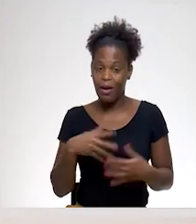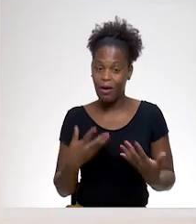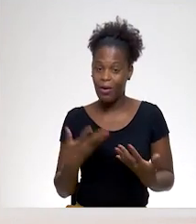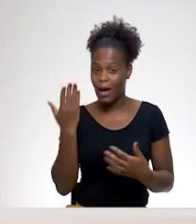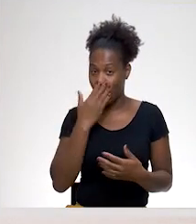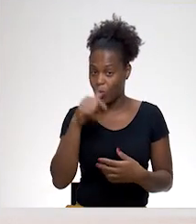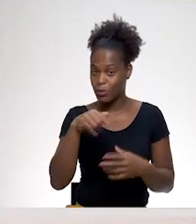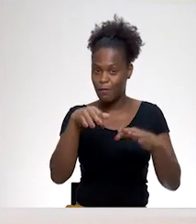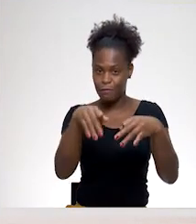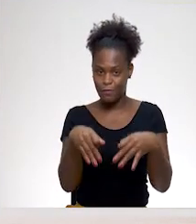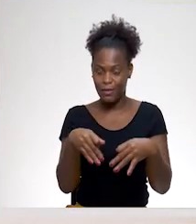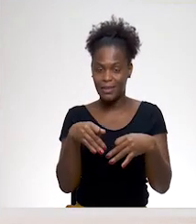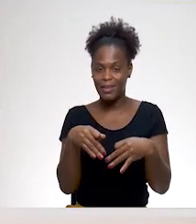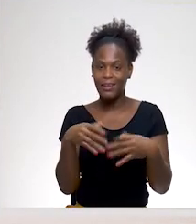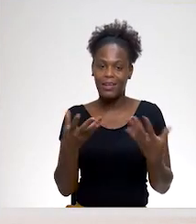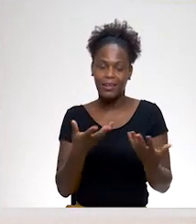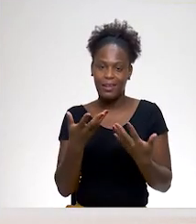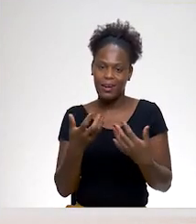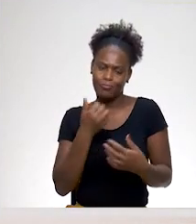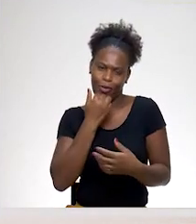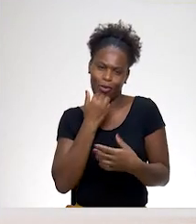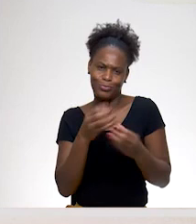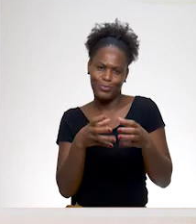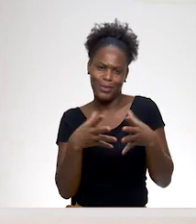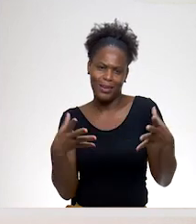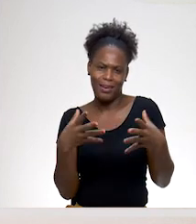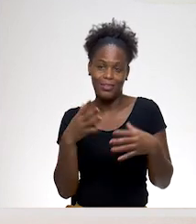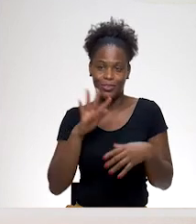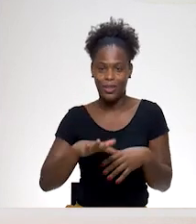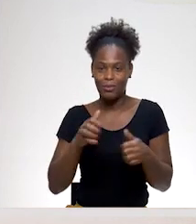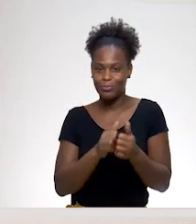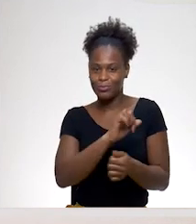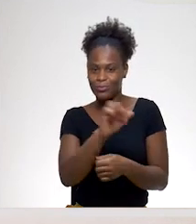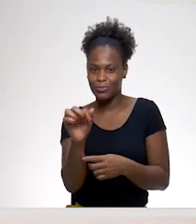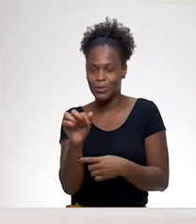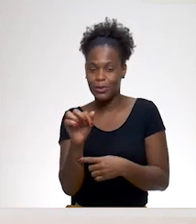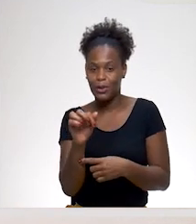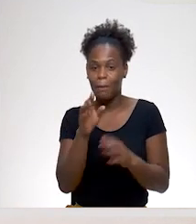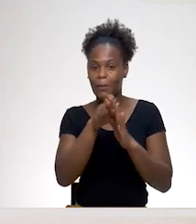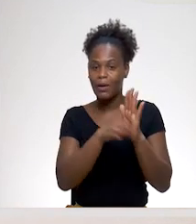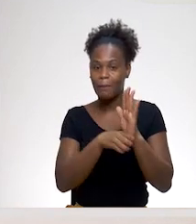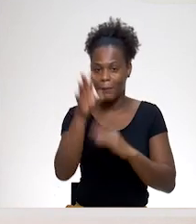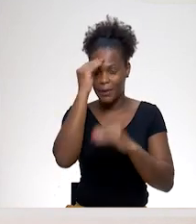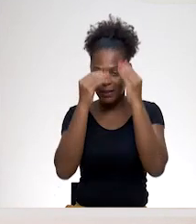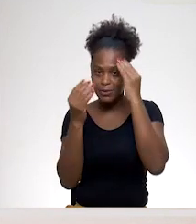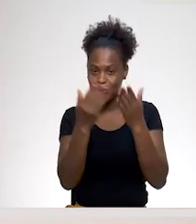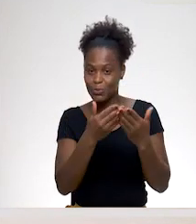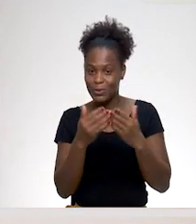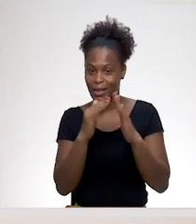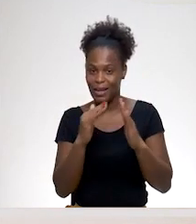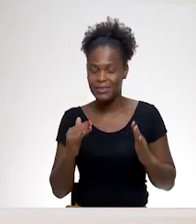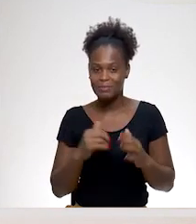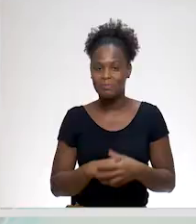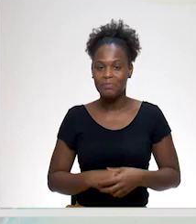Terminamos a nossa aula de hoje. Foi um prazer enorme ter estado convosco no programa Aprender e Estudar